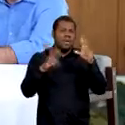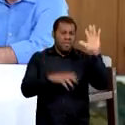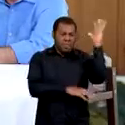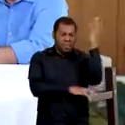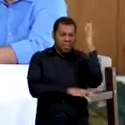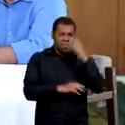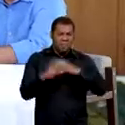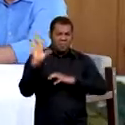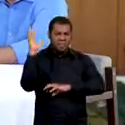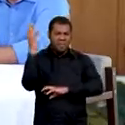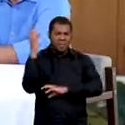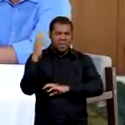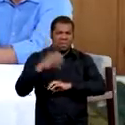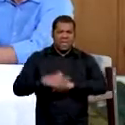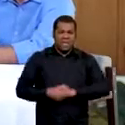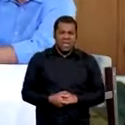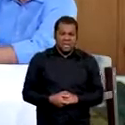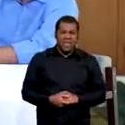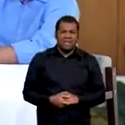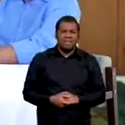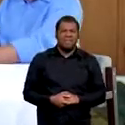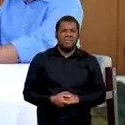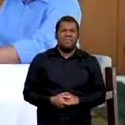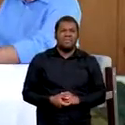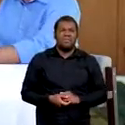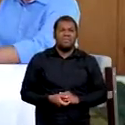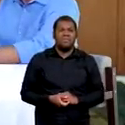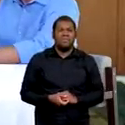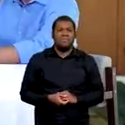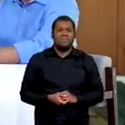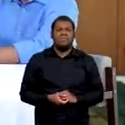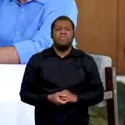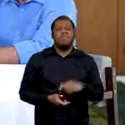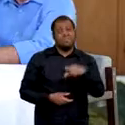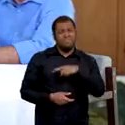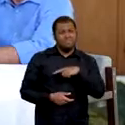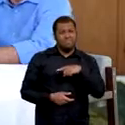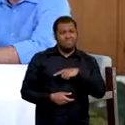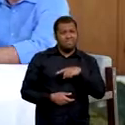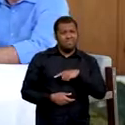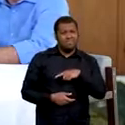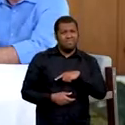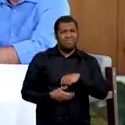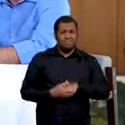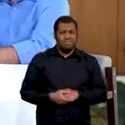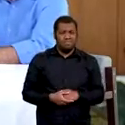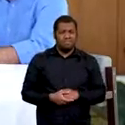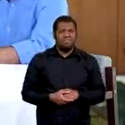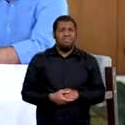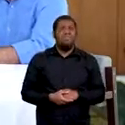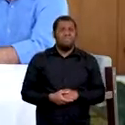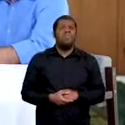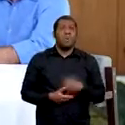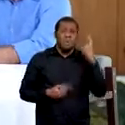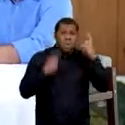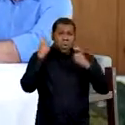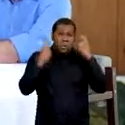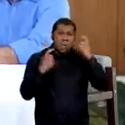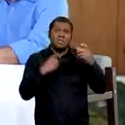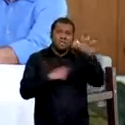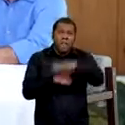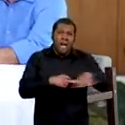ele tem esses constrangimentos todos da pouco pessoal, né? Aí eu queria passar para uma área da saúde, que é uma área que